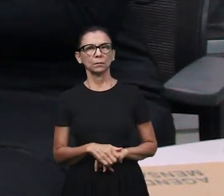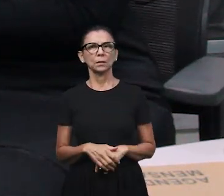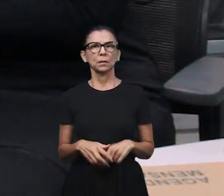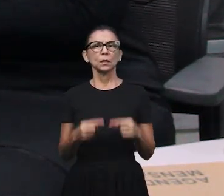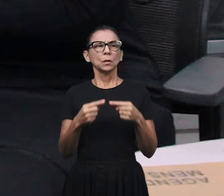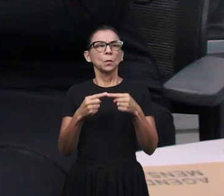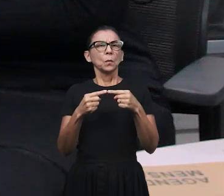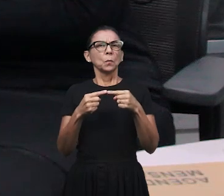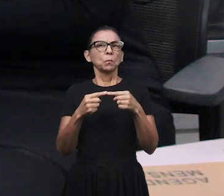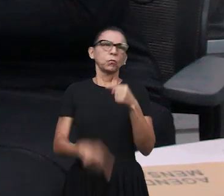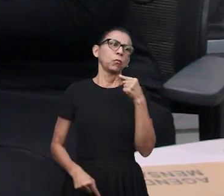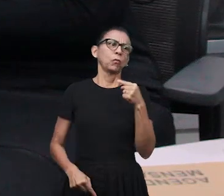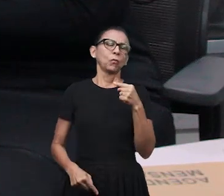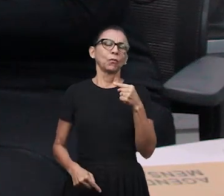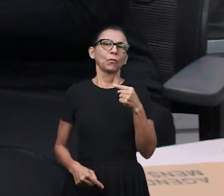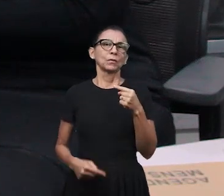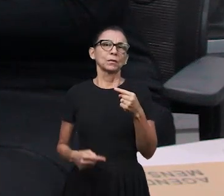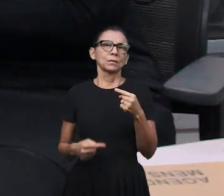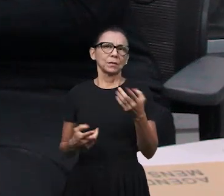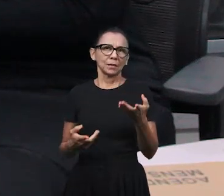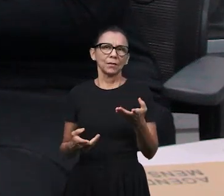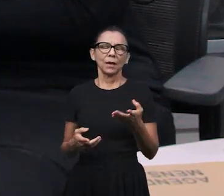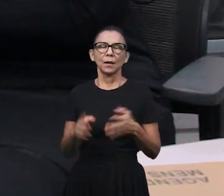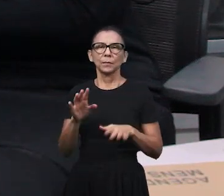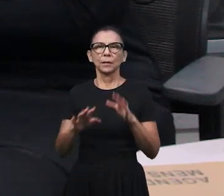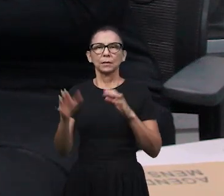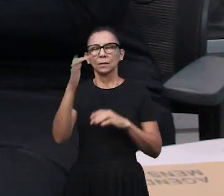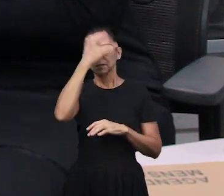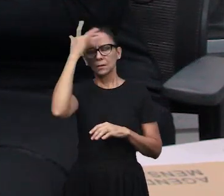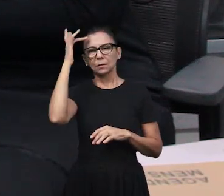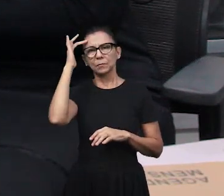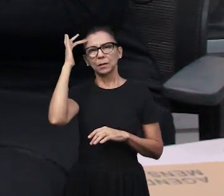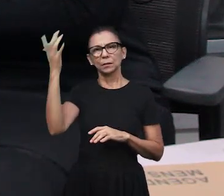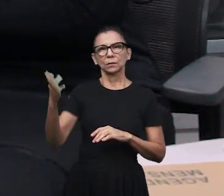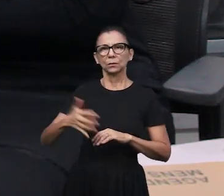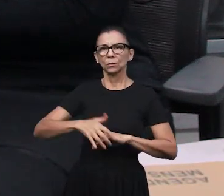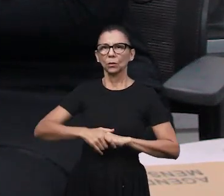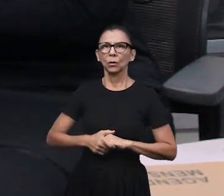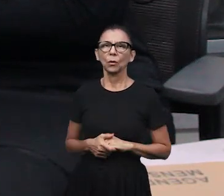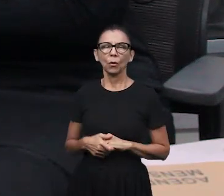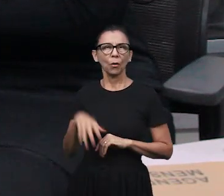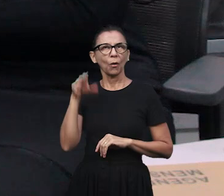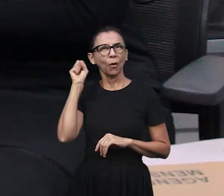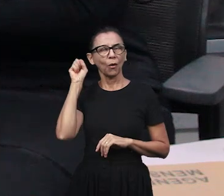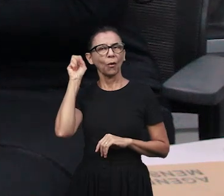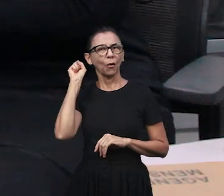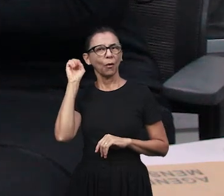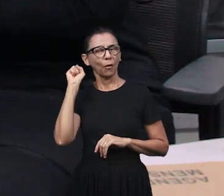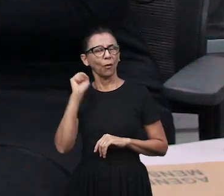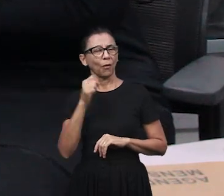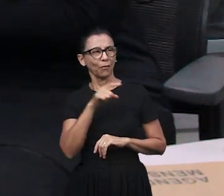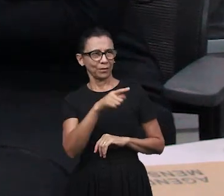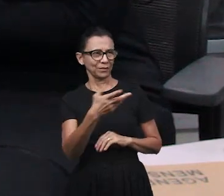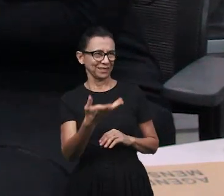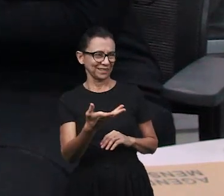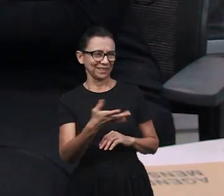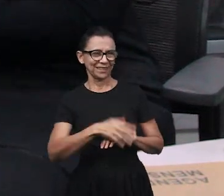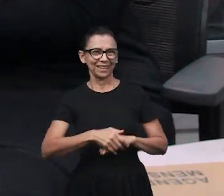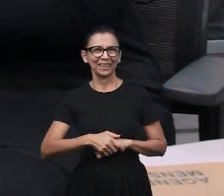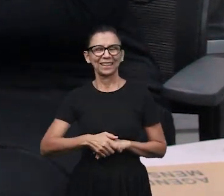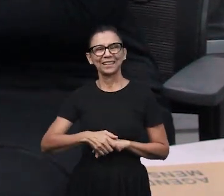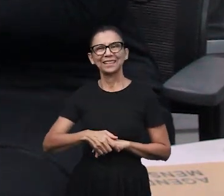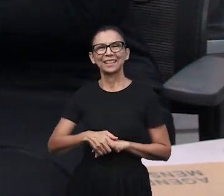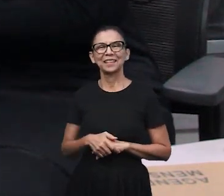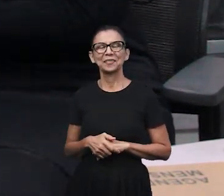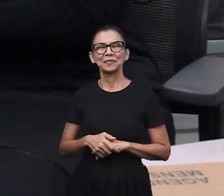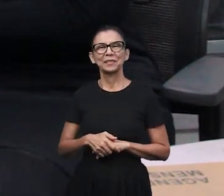E desafios? Quais aqueles que você... às vezes os irmãos veem, e eu repito, vê no ar, ouvem, tudo pronto, tudo prontinho,